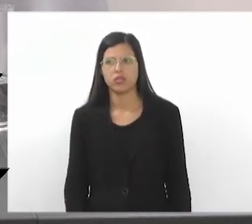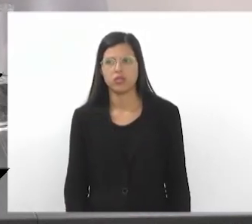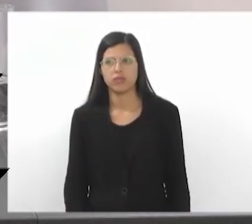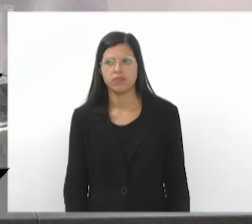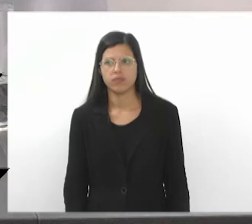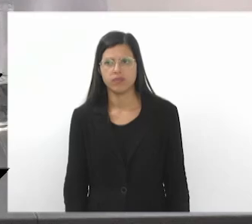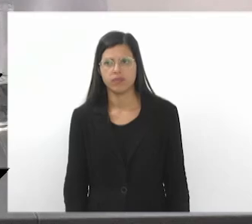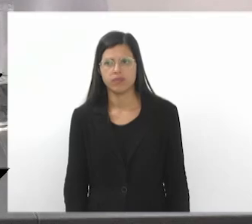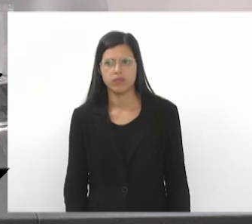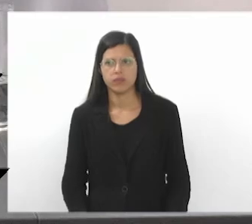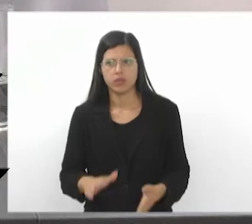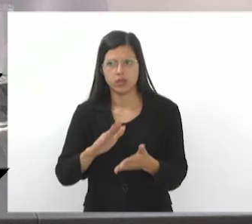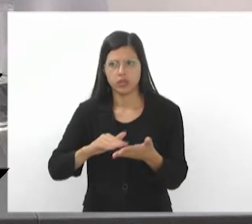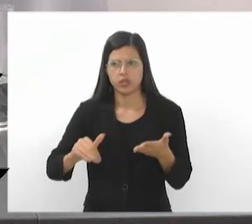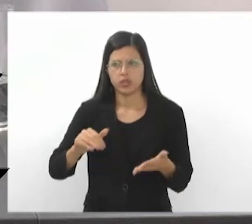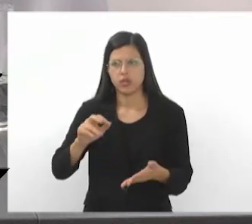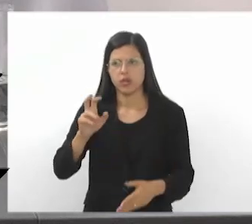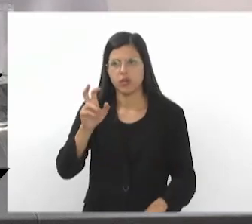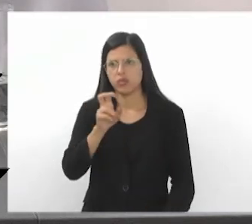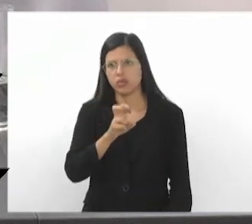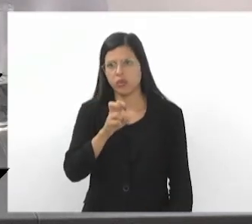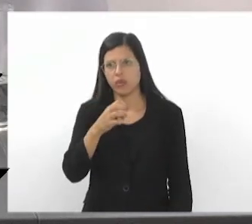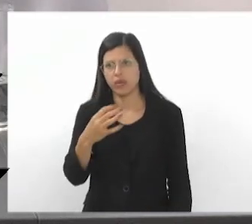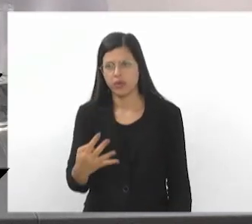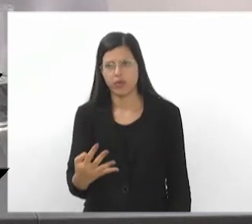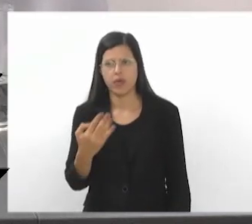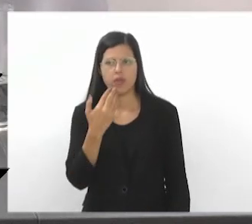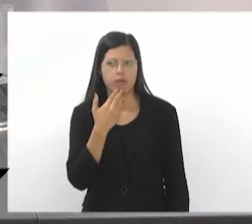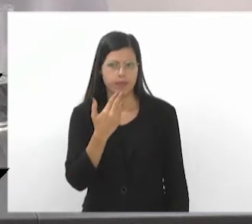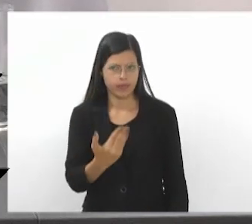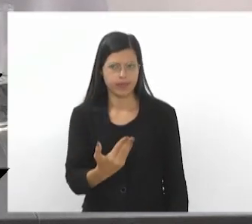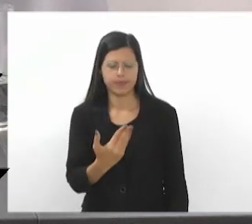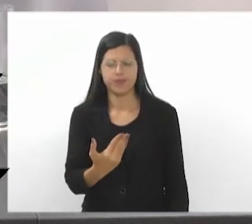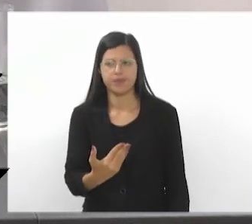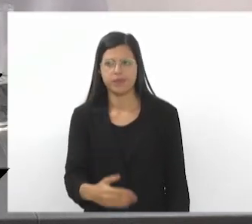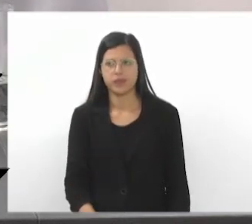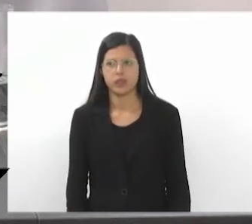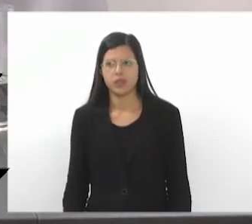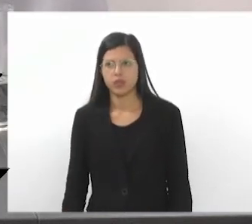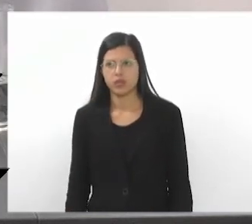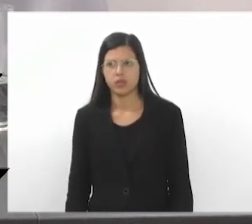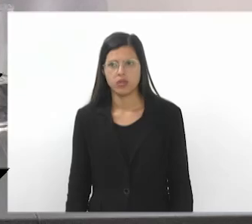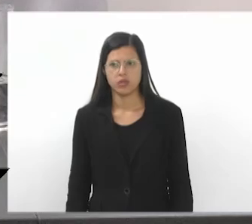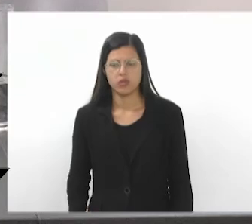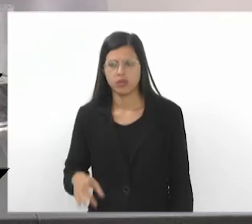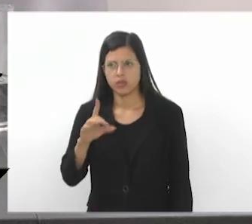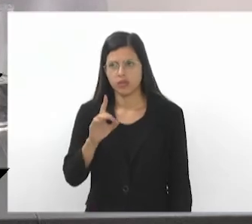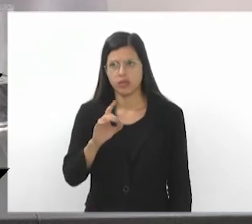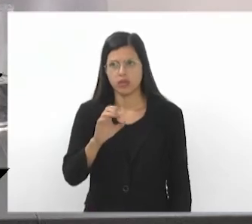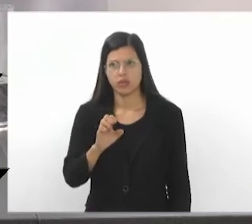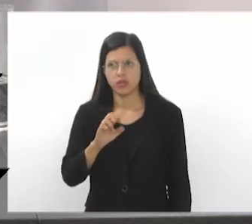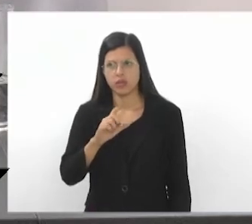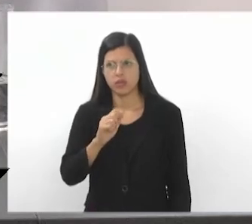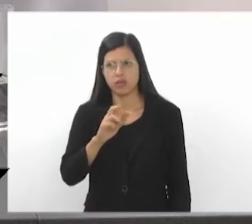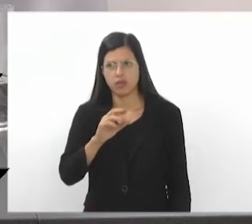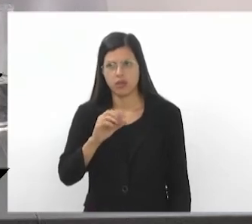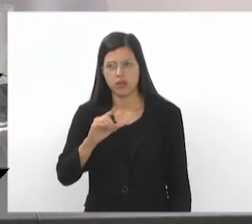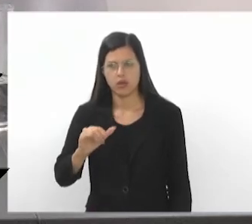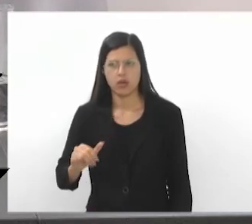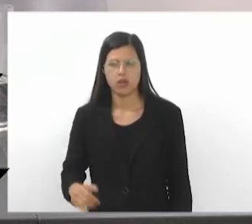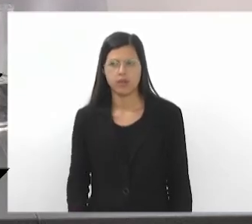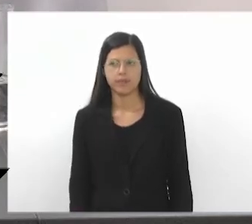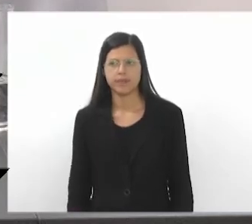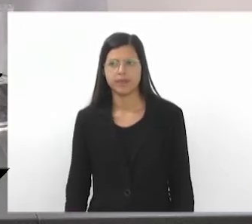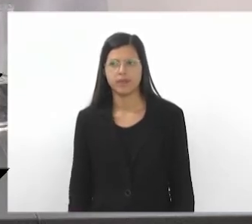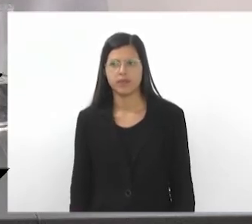excetuando o 54, que acabou de ser pedido aqui pelo gabinete do deputado Delaroli como relator da matéria. Então,